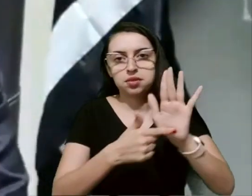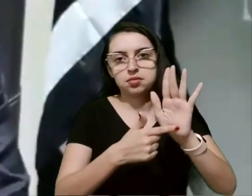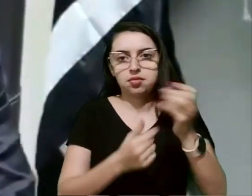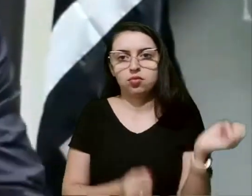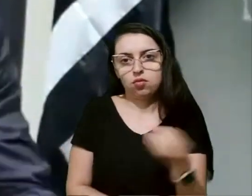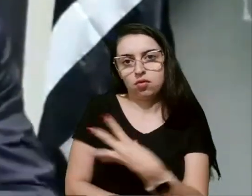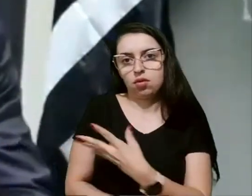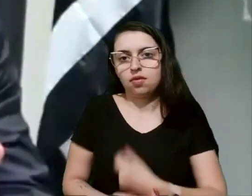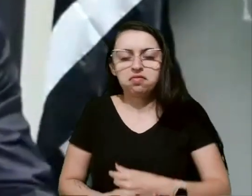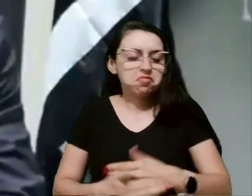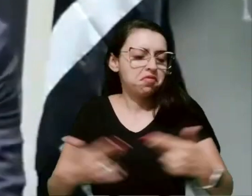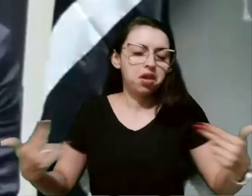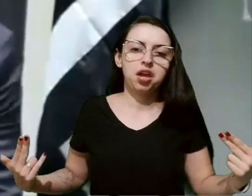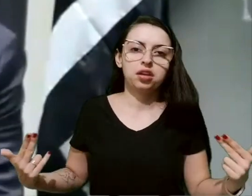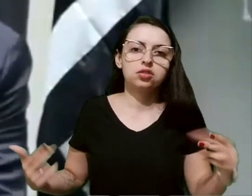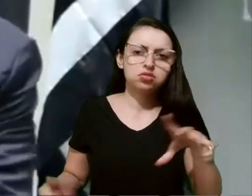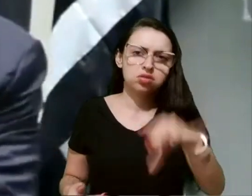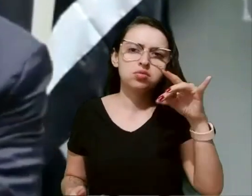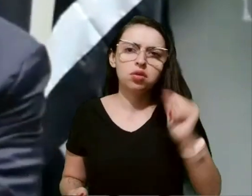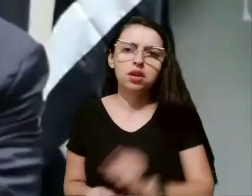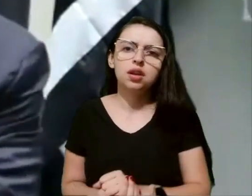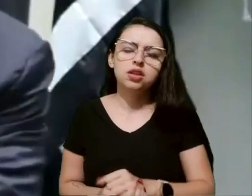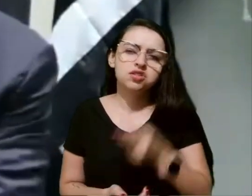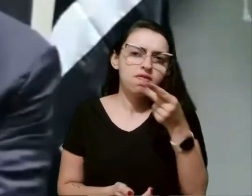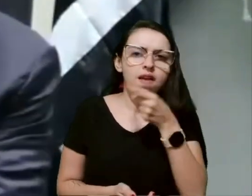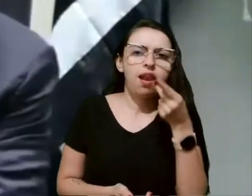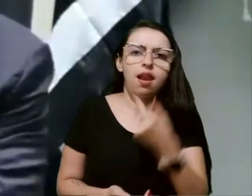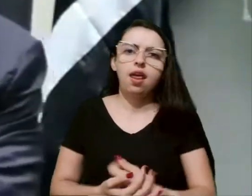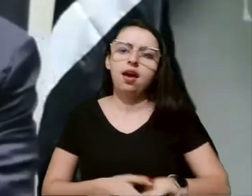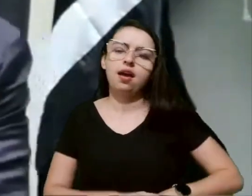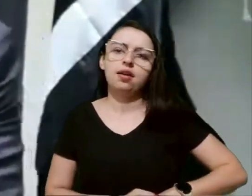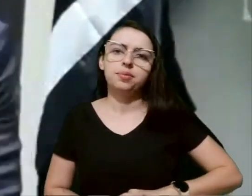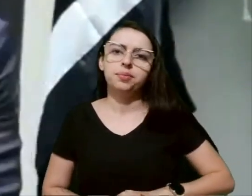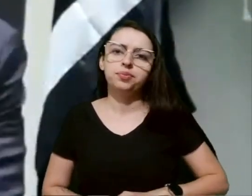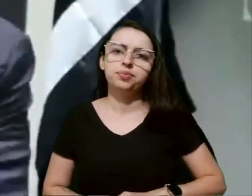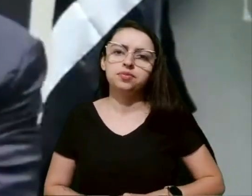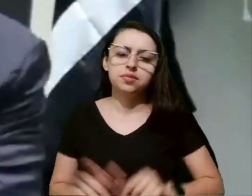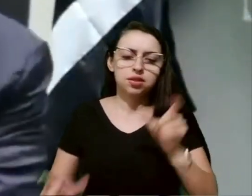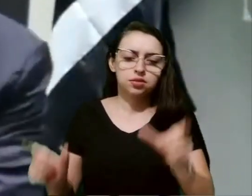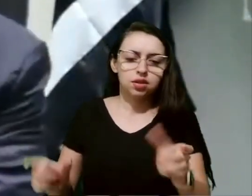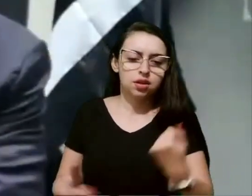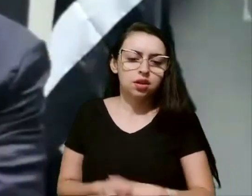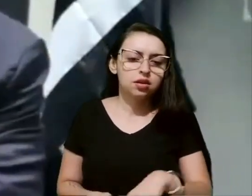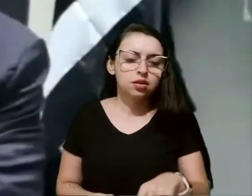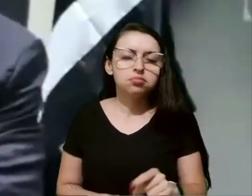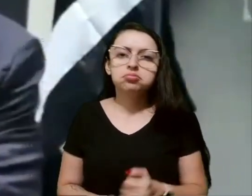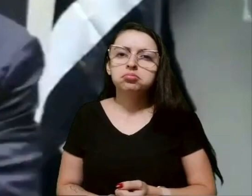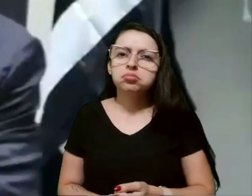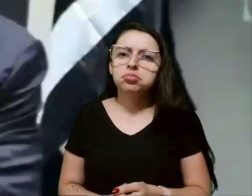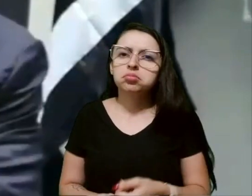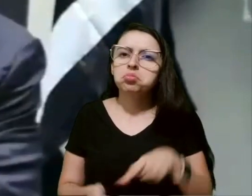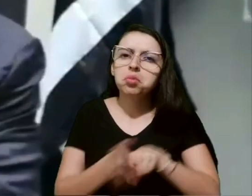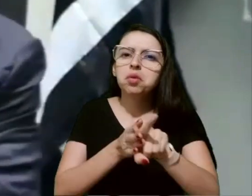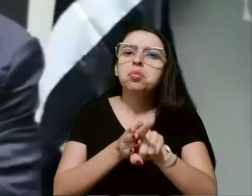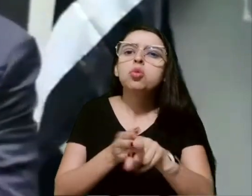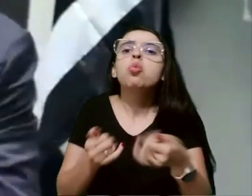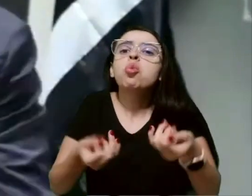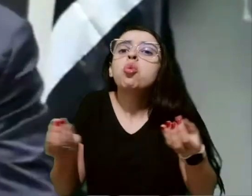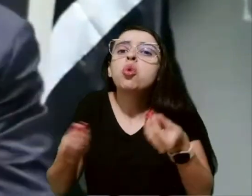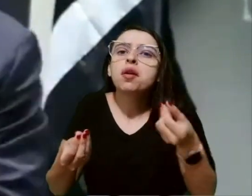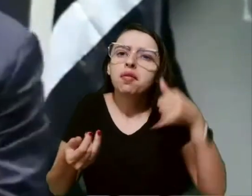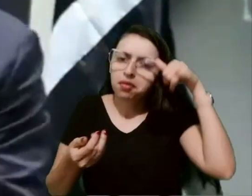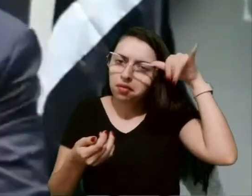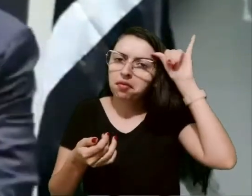definição, você tem várias estratégias, você pode definir de várias maneiras, por gênero e diferença, por exemplo. Se alguém pergunta o que é uma vaca, sei lá, o que que é um acaba você